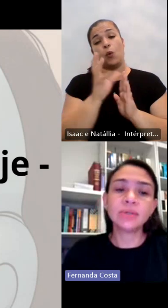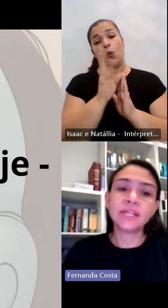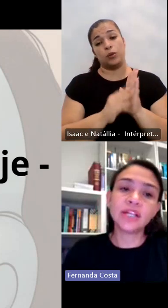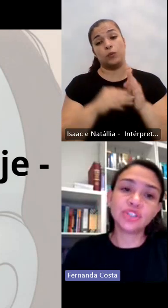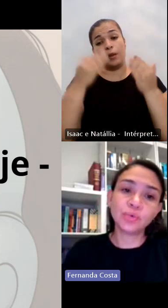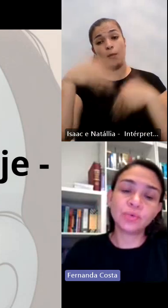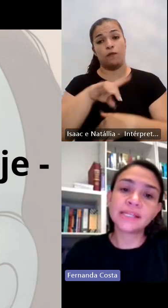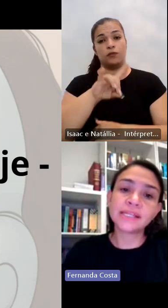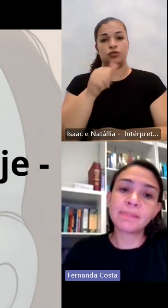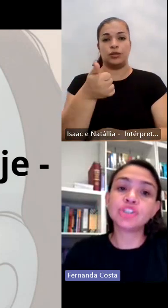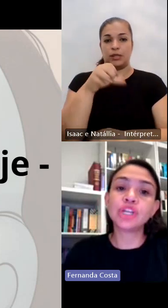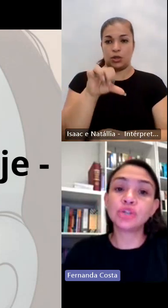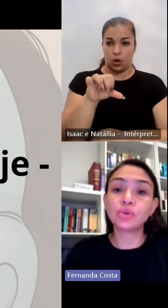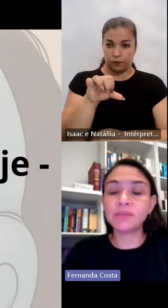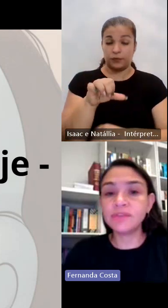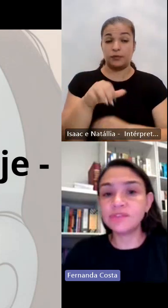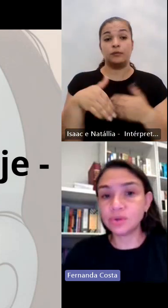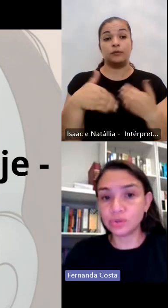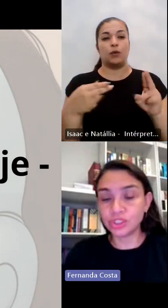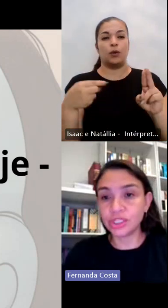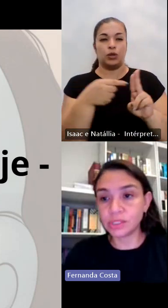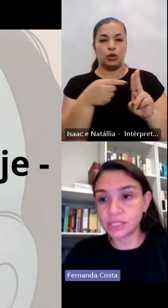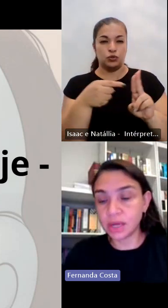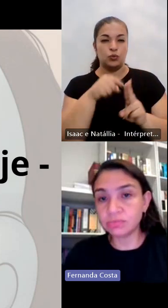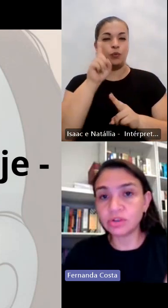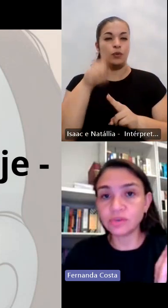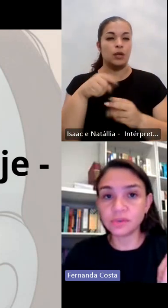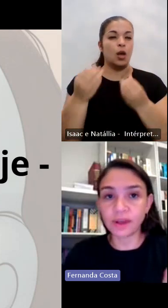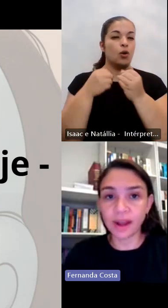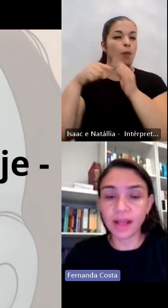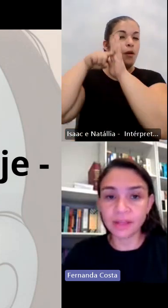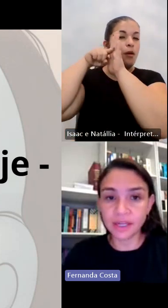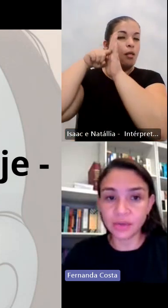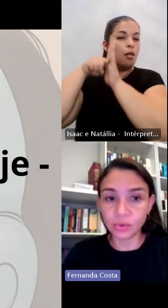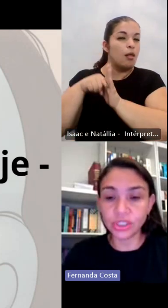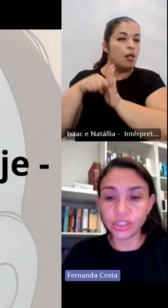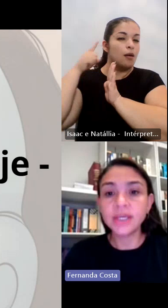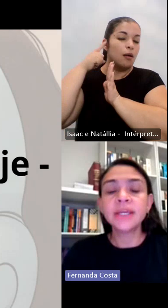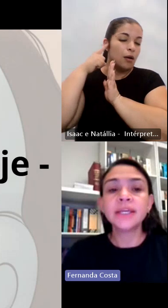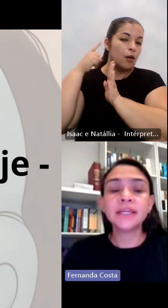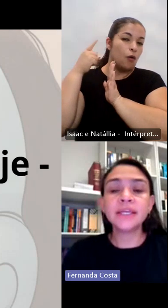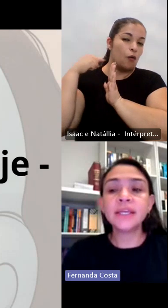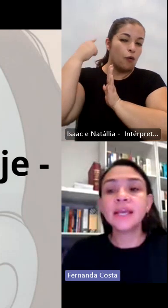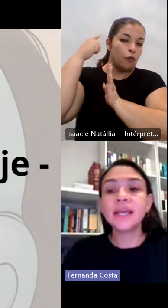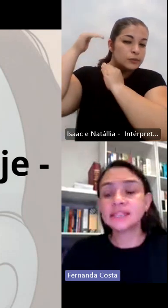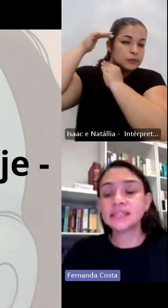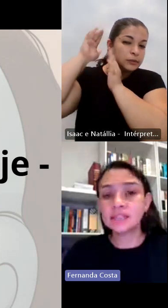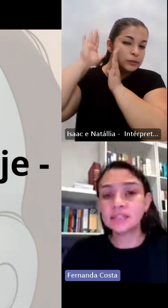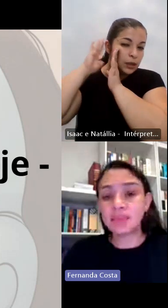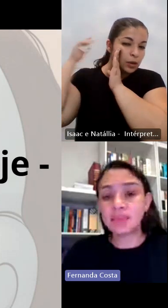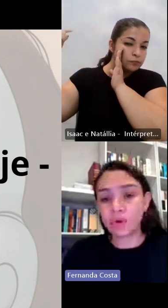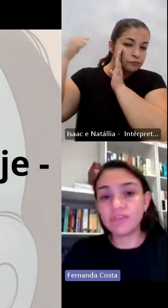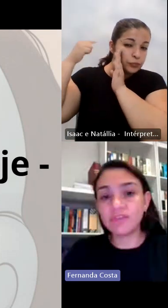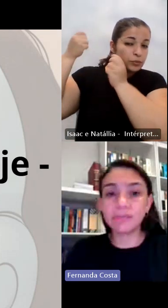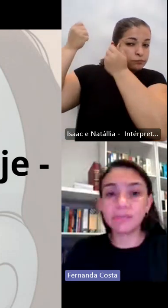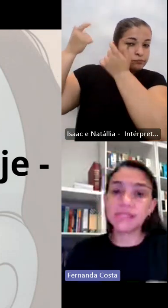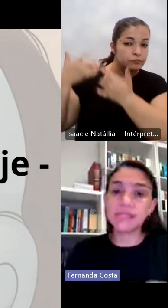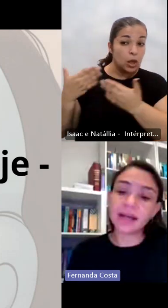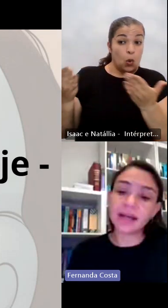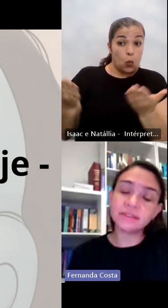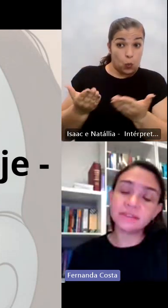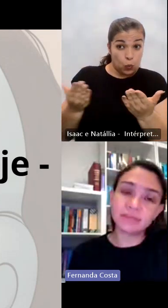na unidade 1, que é essa parte de anatomia e fisiologia da audição, nós vamos falar dele hoje e a prova vai